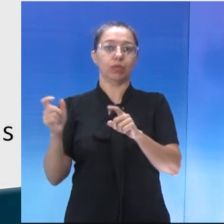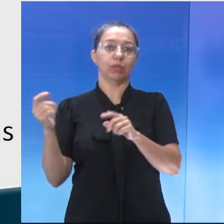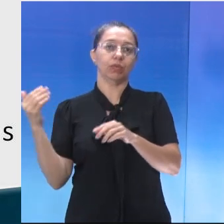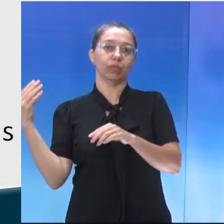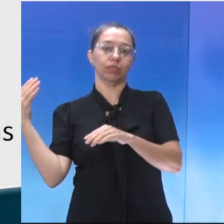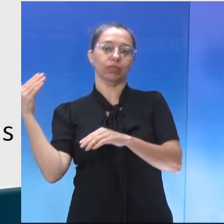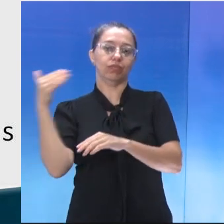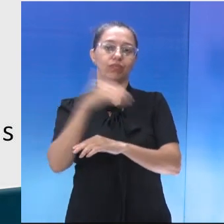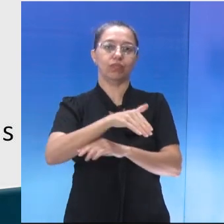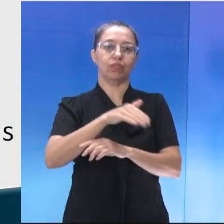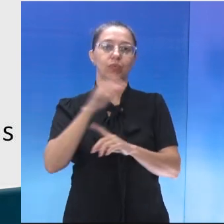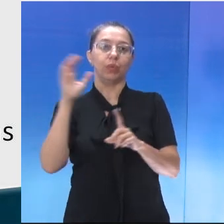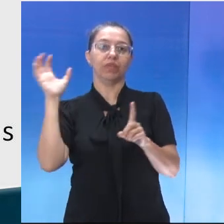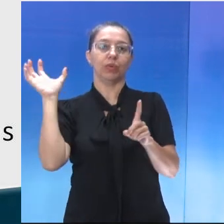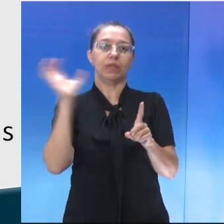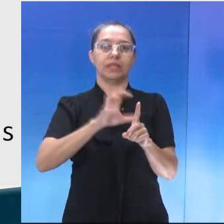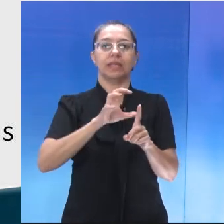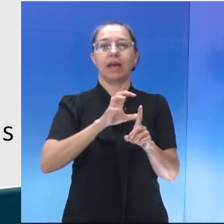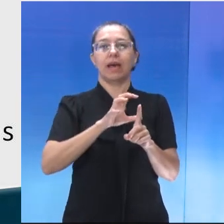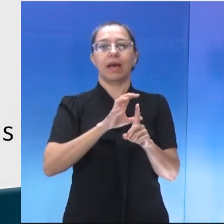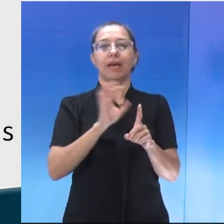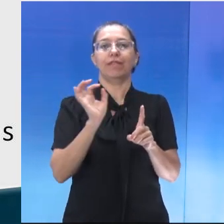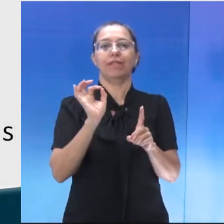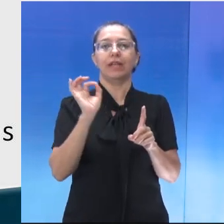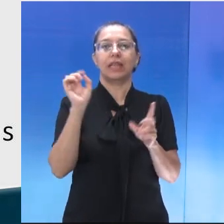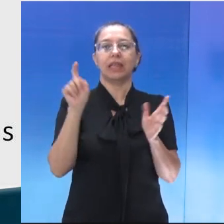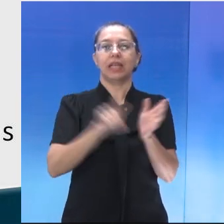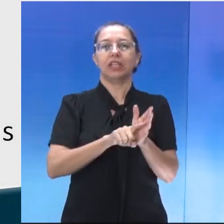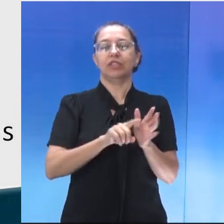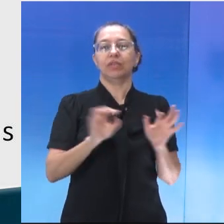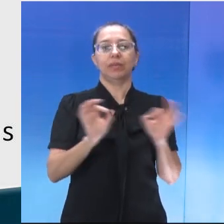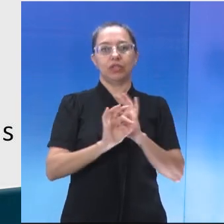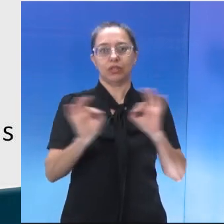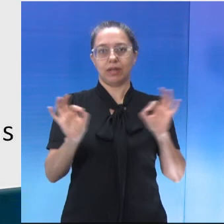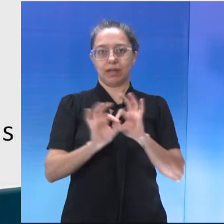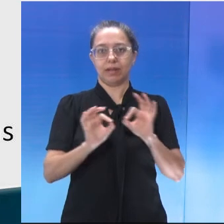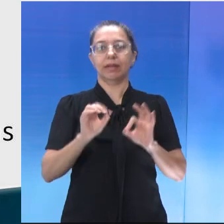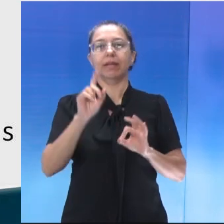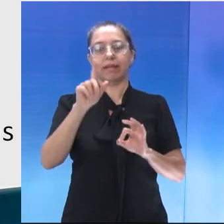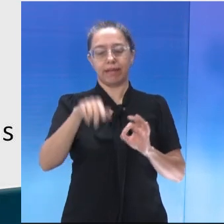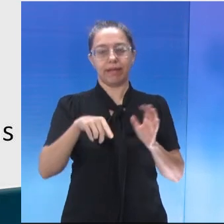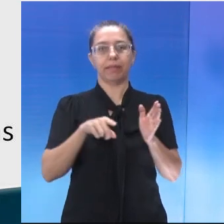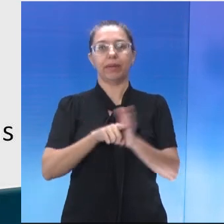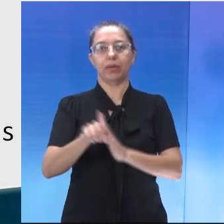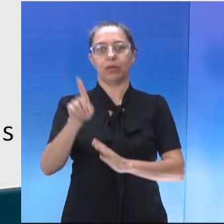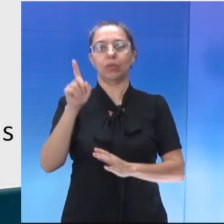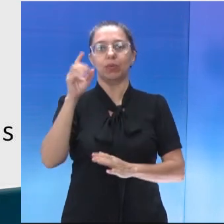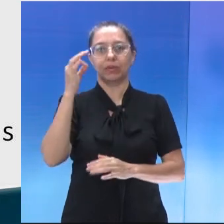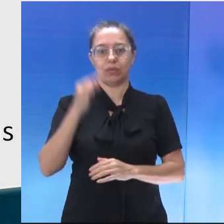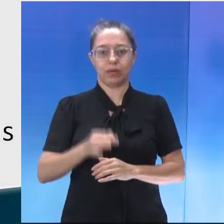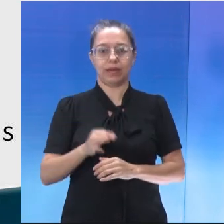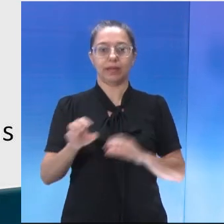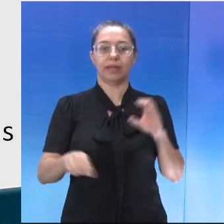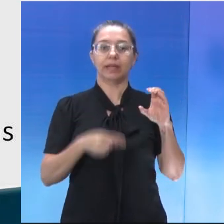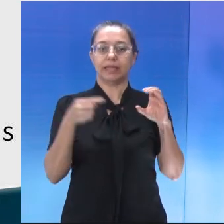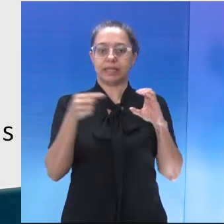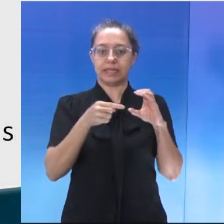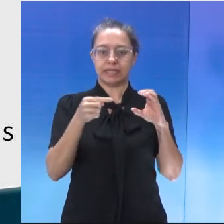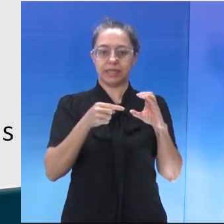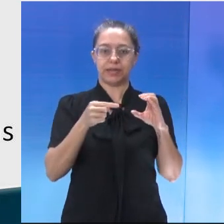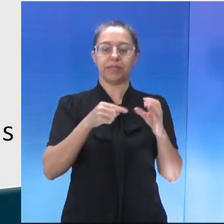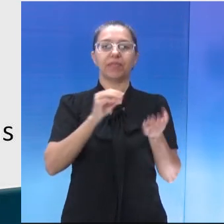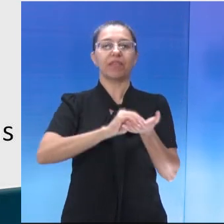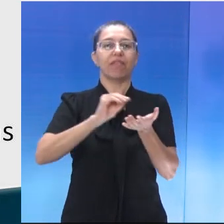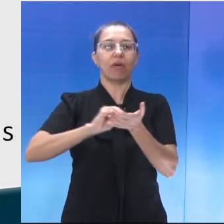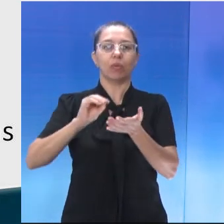na fauna e na flora, na Amazônia. Ausência de ação antrópica. Essa é a questão correta, tá? A letra C, insuficiência